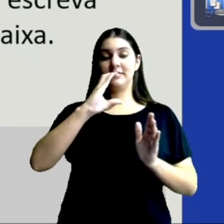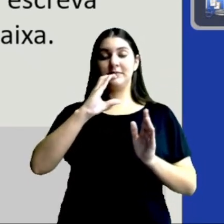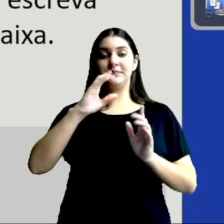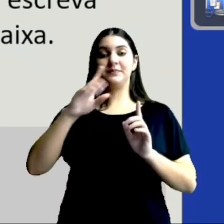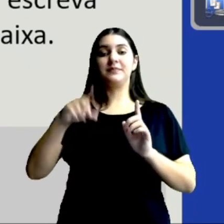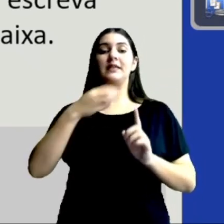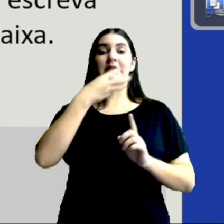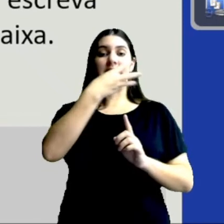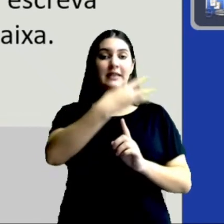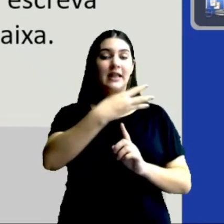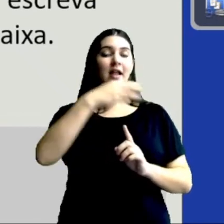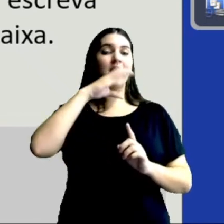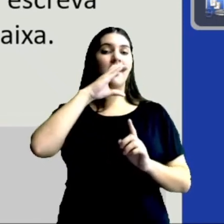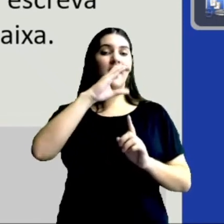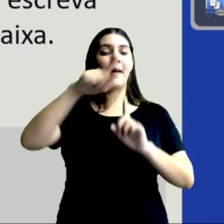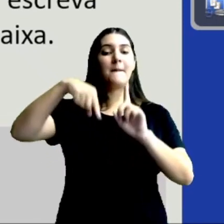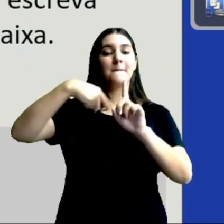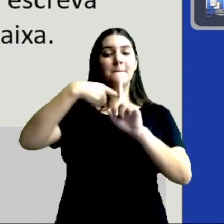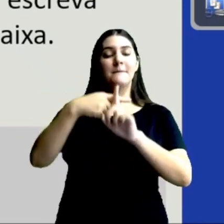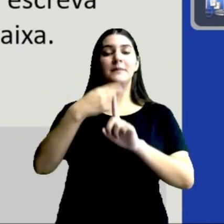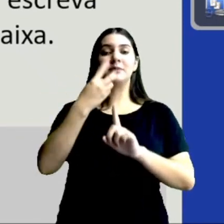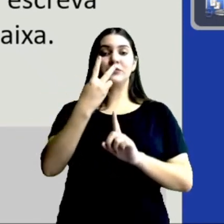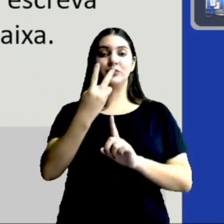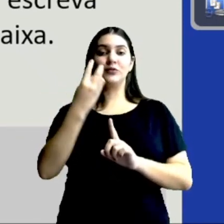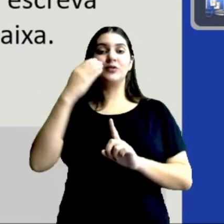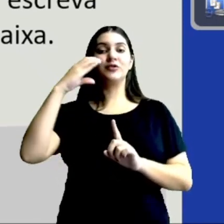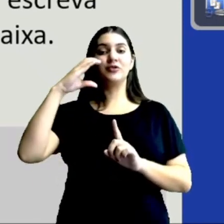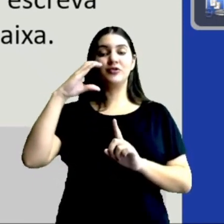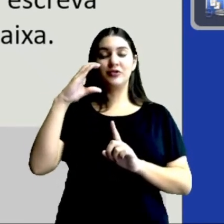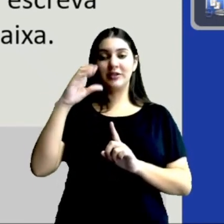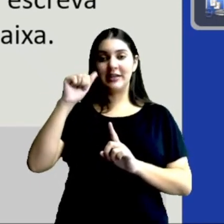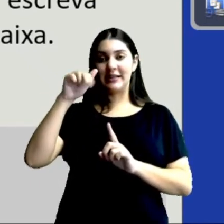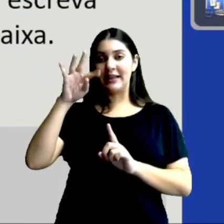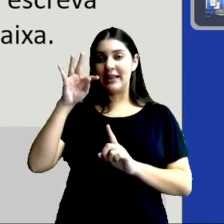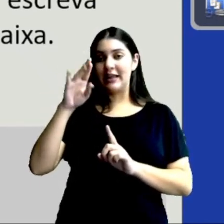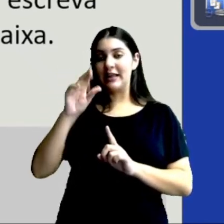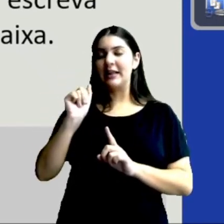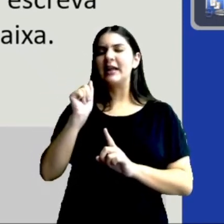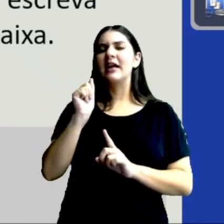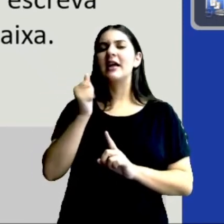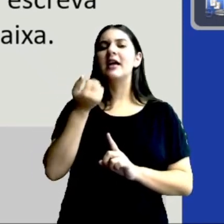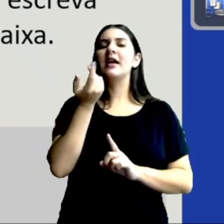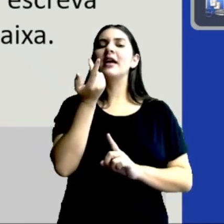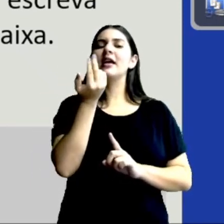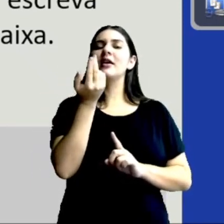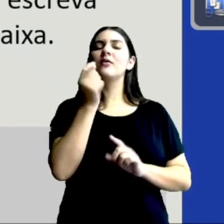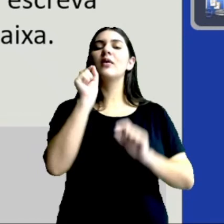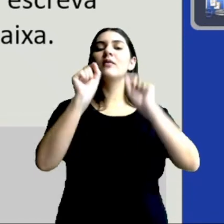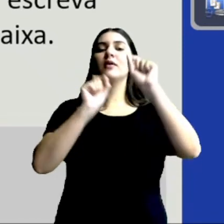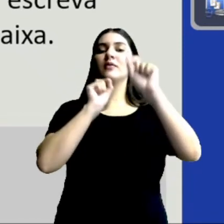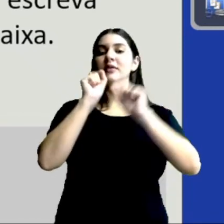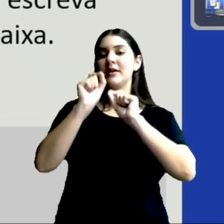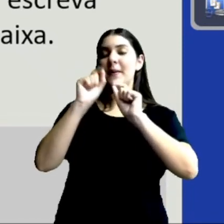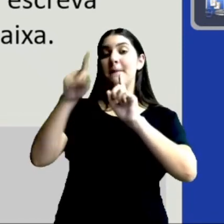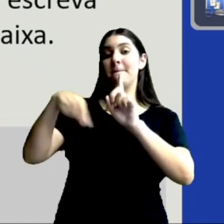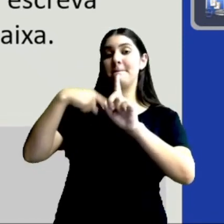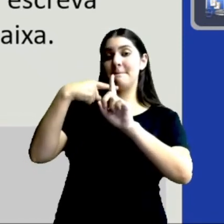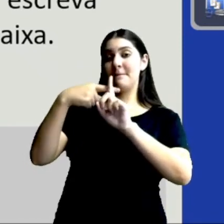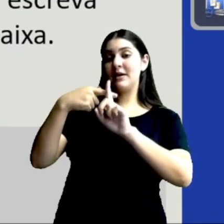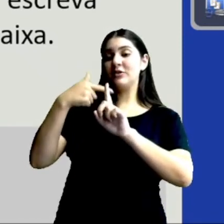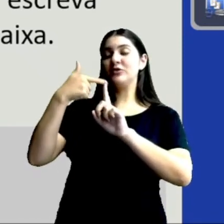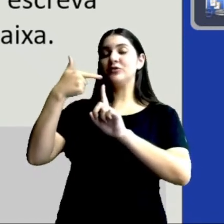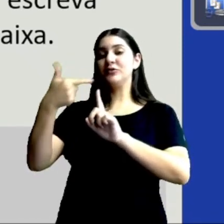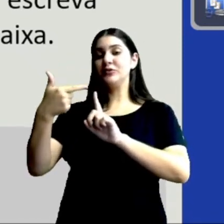2 canetinhas soltas que tem. E isso aqui deve dar igual a 2 caixas do outro lado, mais